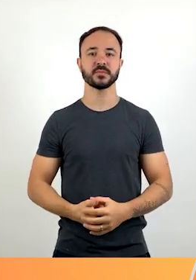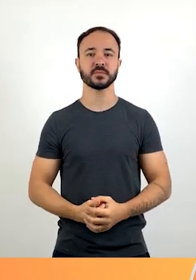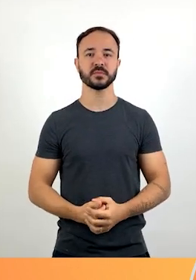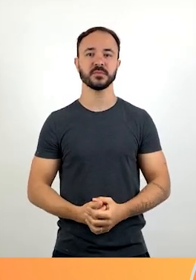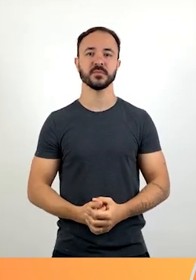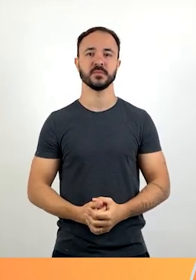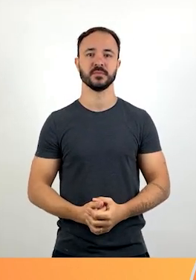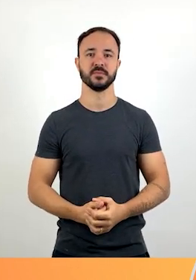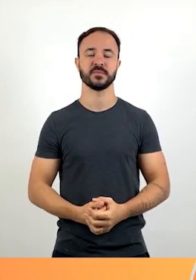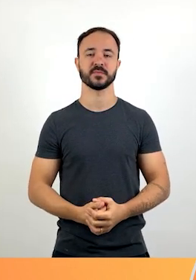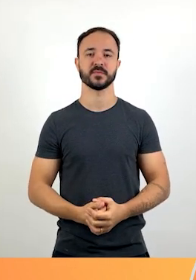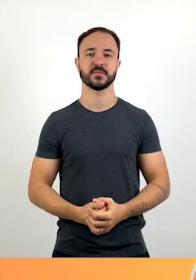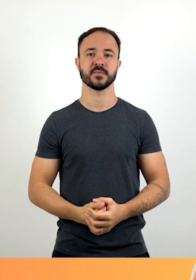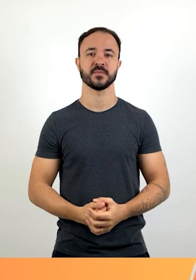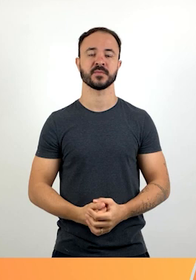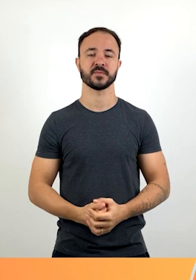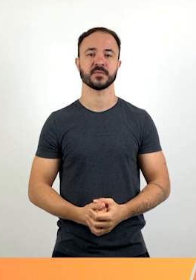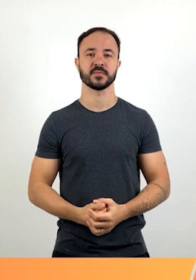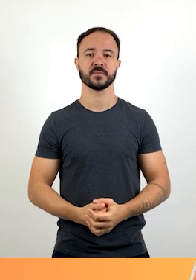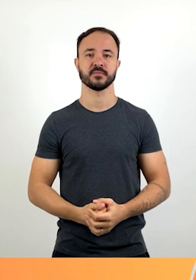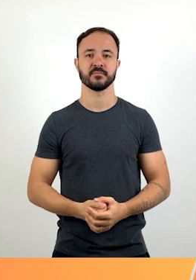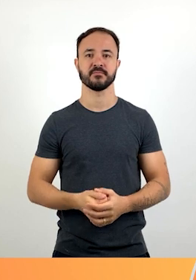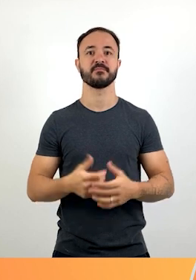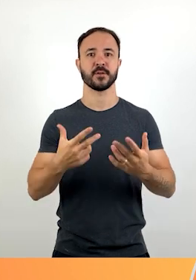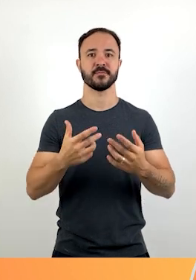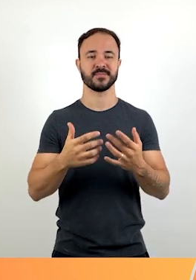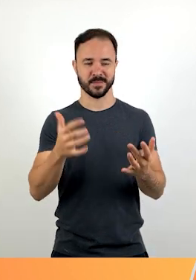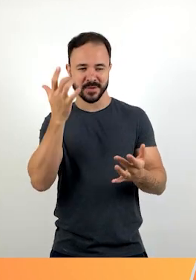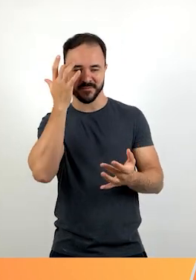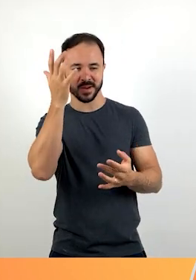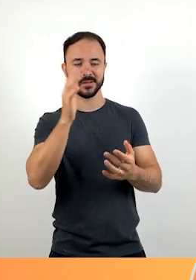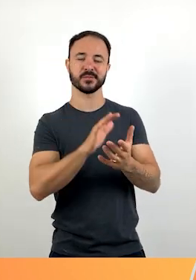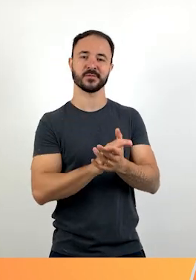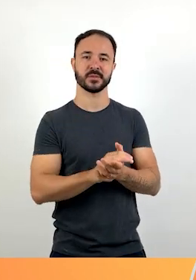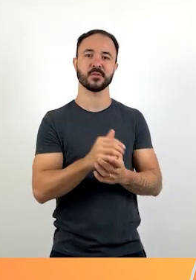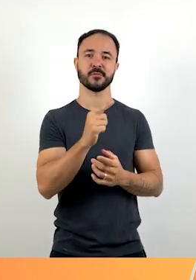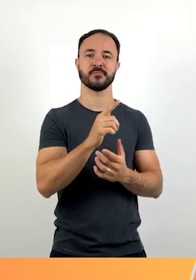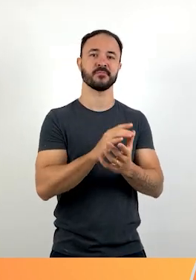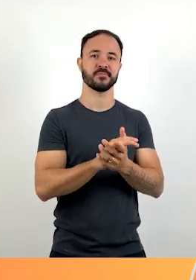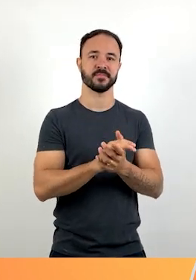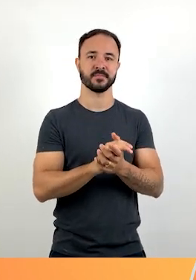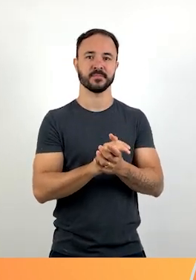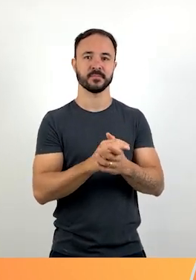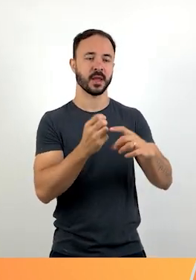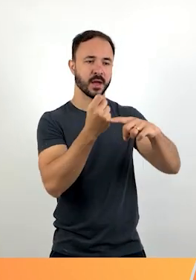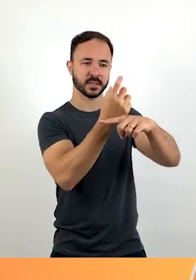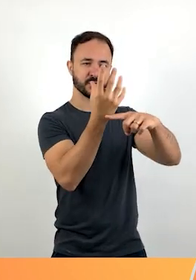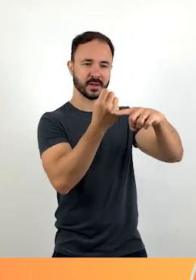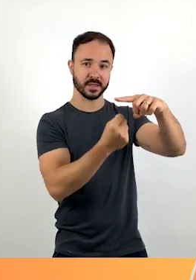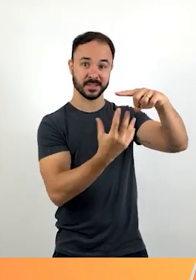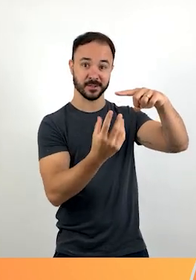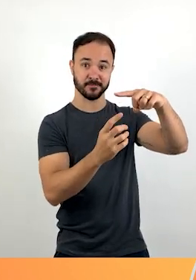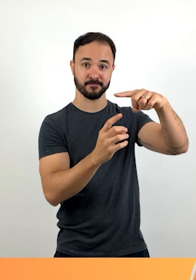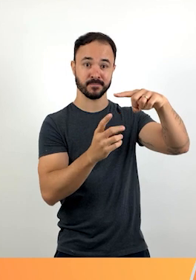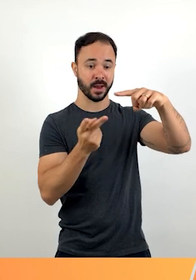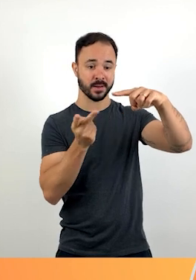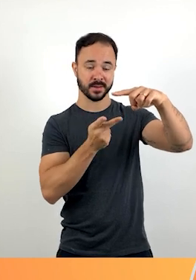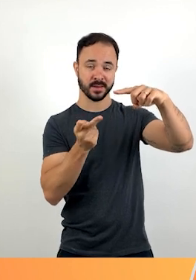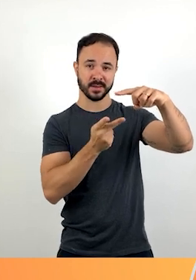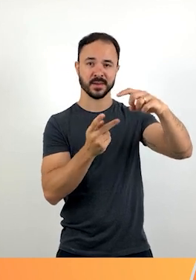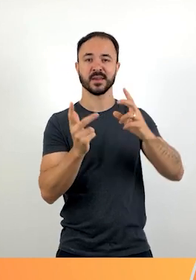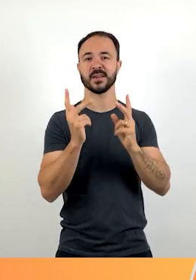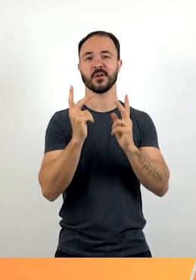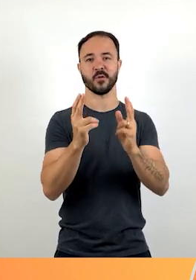já veio igual as partes de baixo, vou repetir a parte de baixo. 1 menos 5 é menos 4. Isso aqui